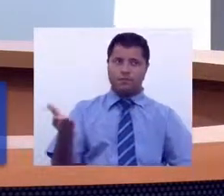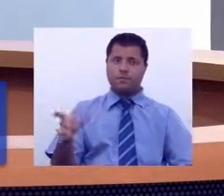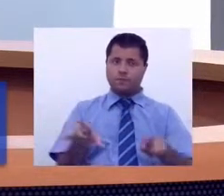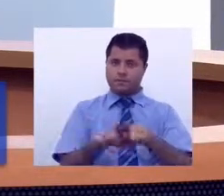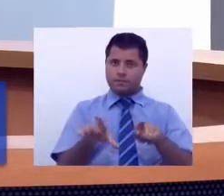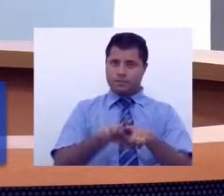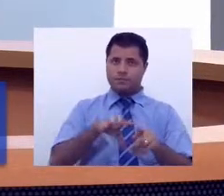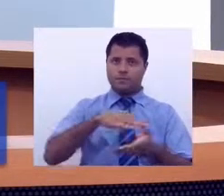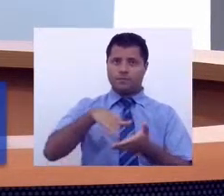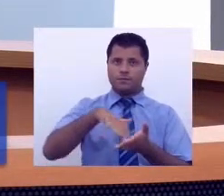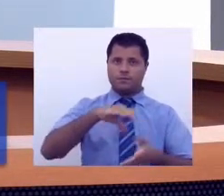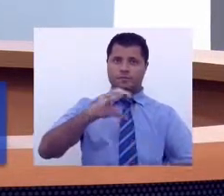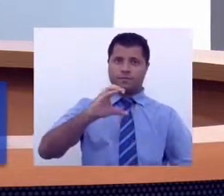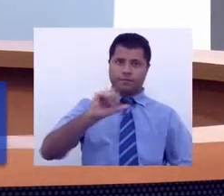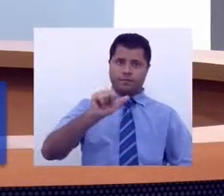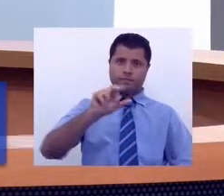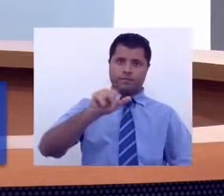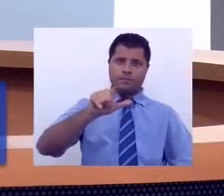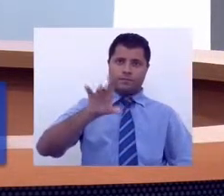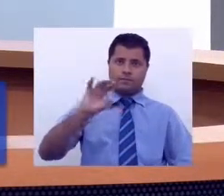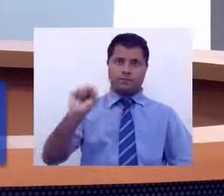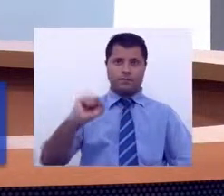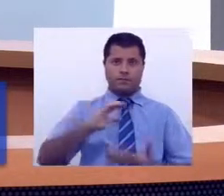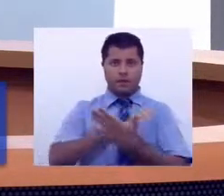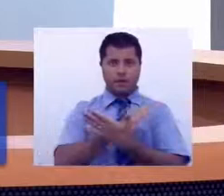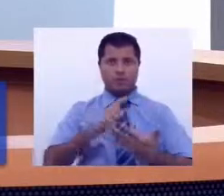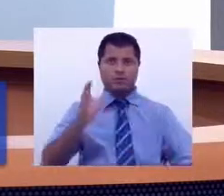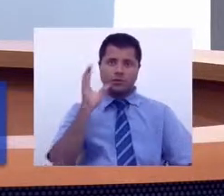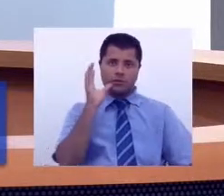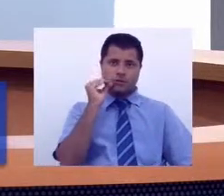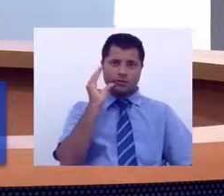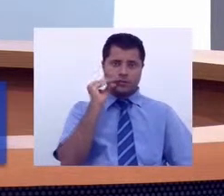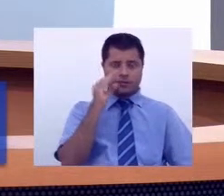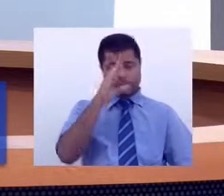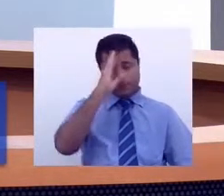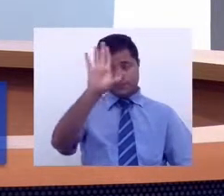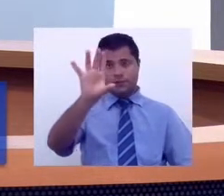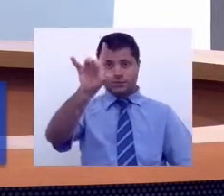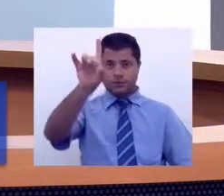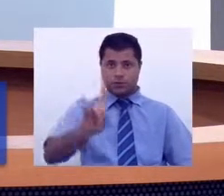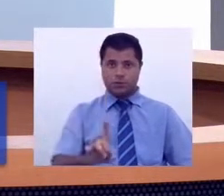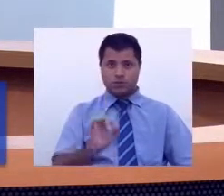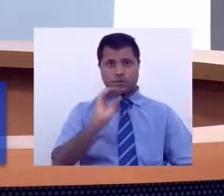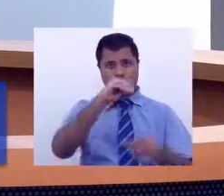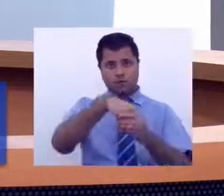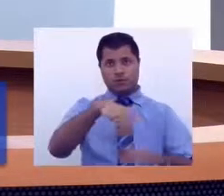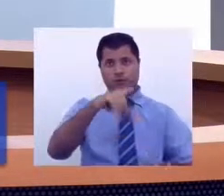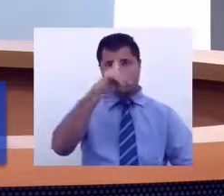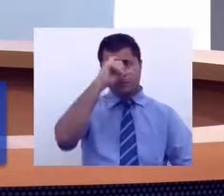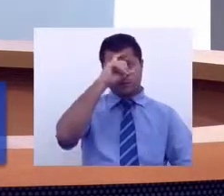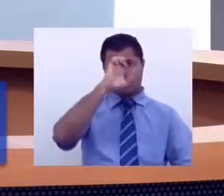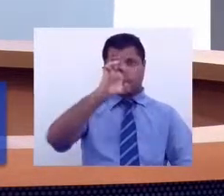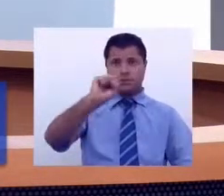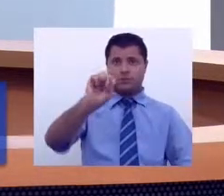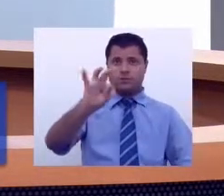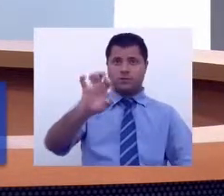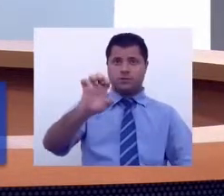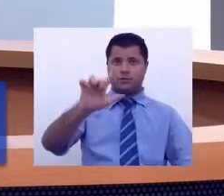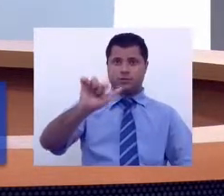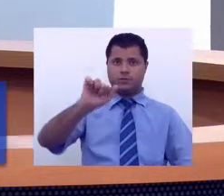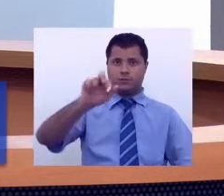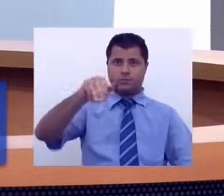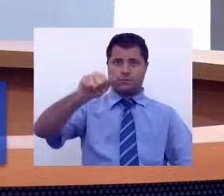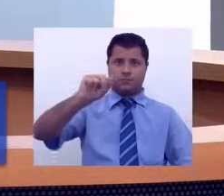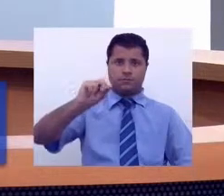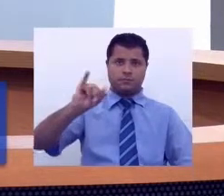secretário Carlos Derman, alguns funcionários, principalmente da diretoria do Hospital Estela Maris, e o deputado